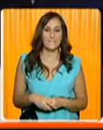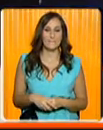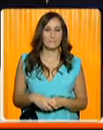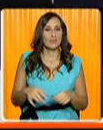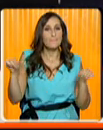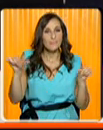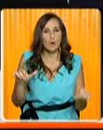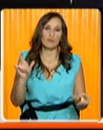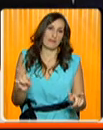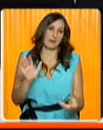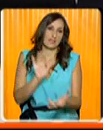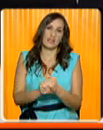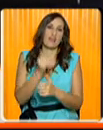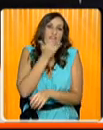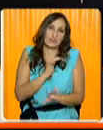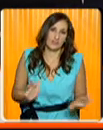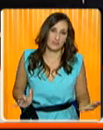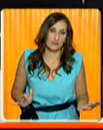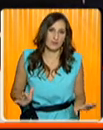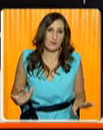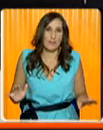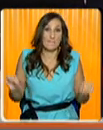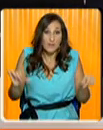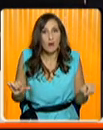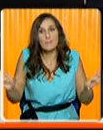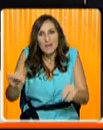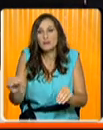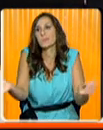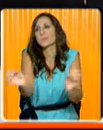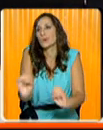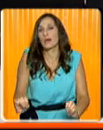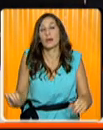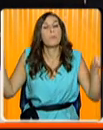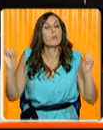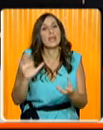Não há nada pior que casais felizes, para não. Não há nada pior.